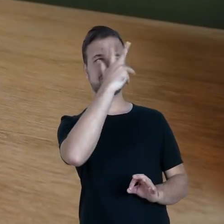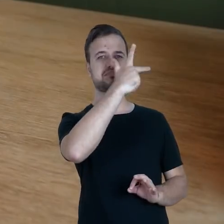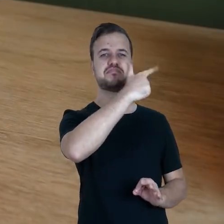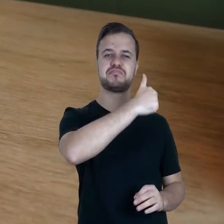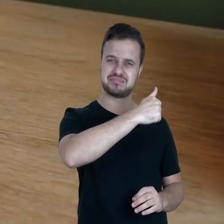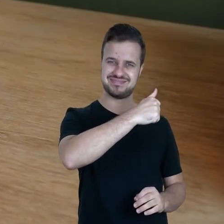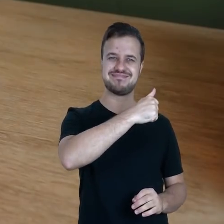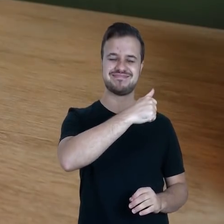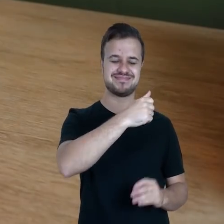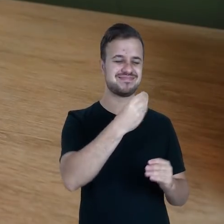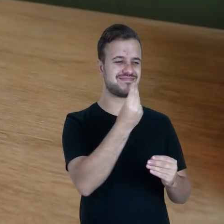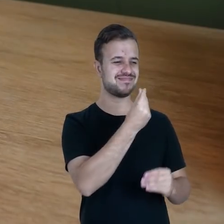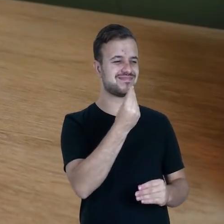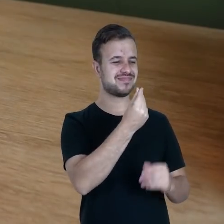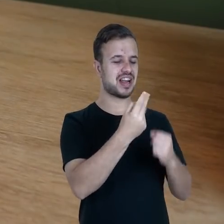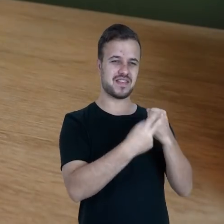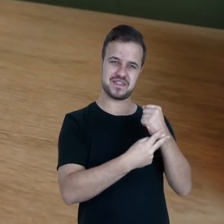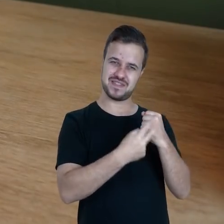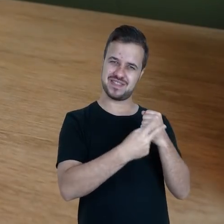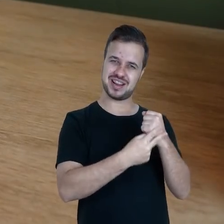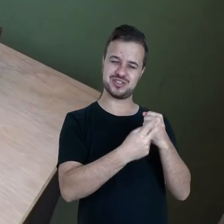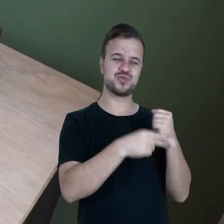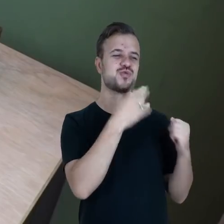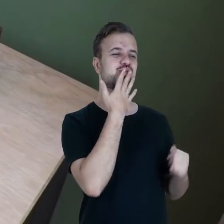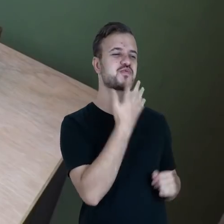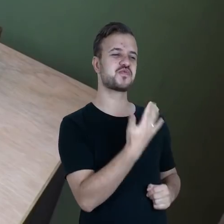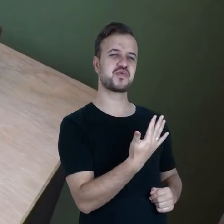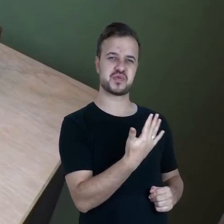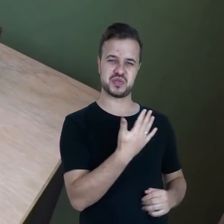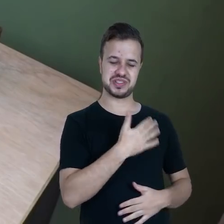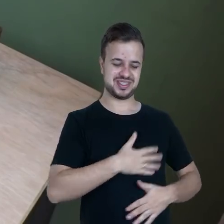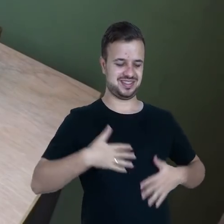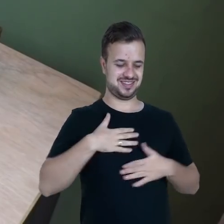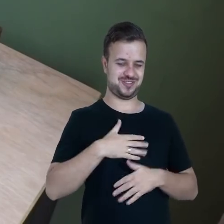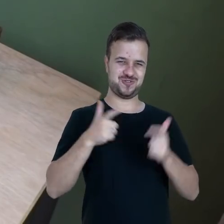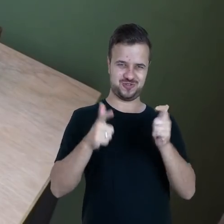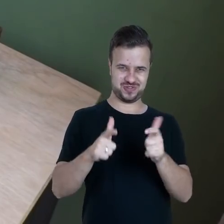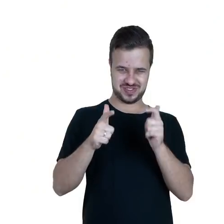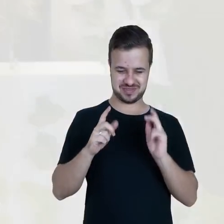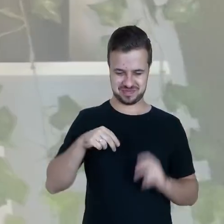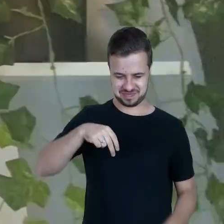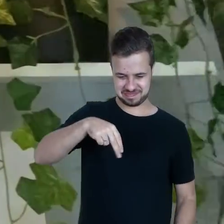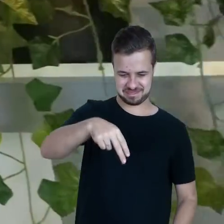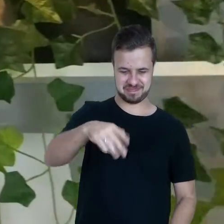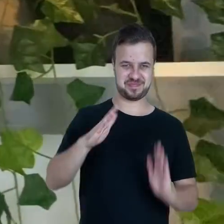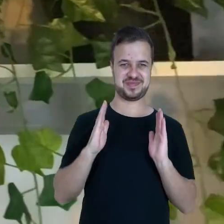decoram, deixam bonito, traz um verde, um colorido e deixa o ambiente bem mais agradável.